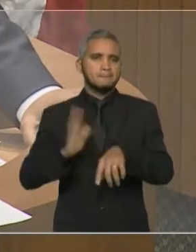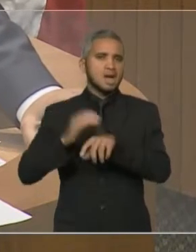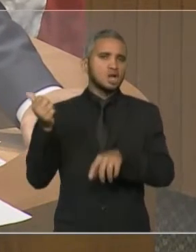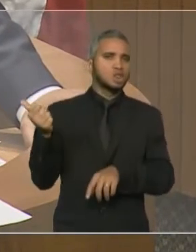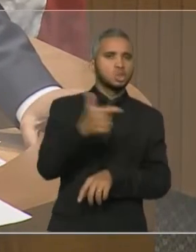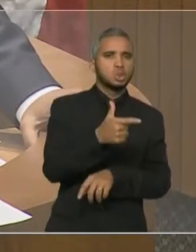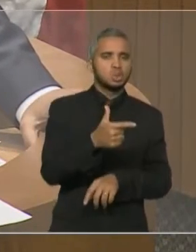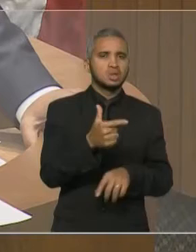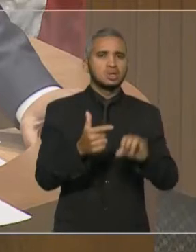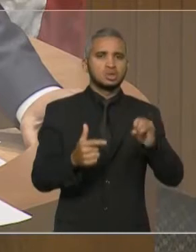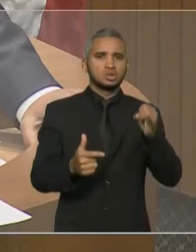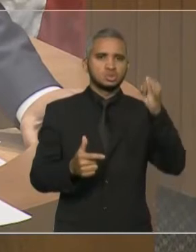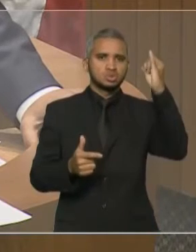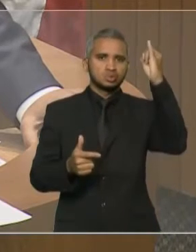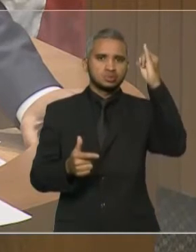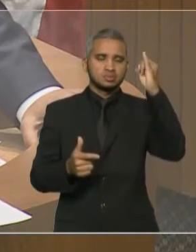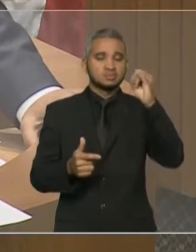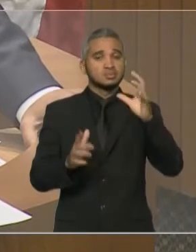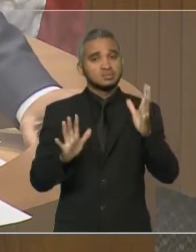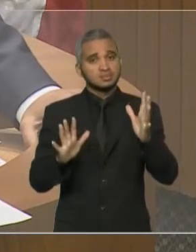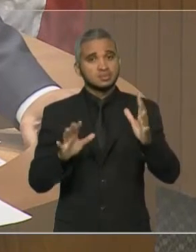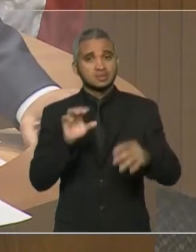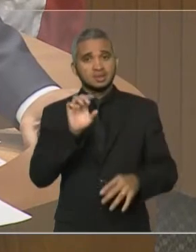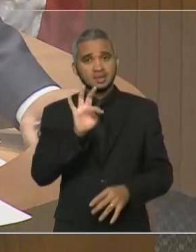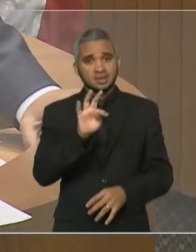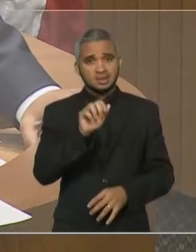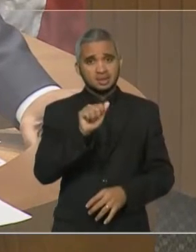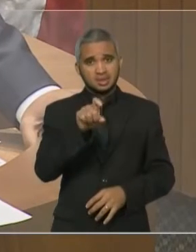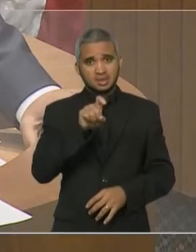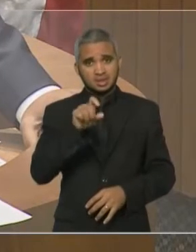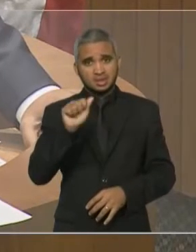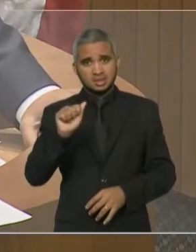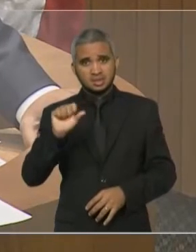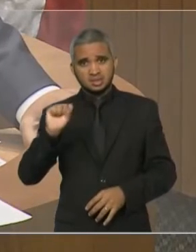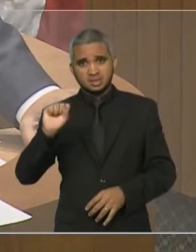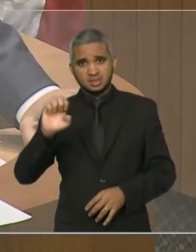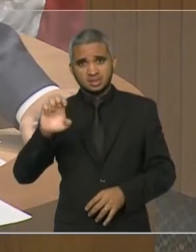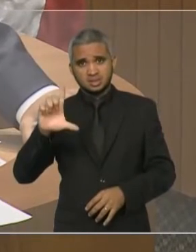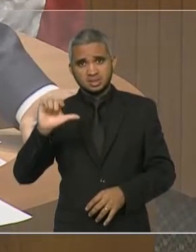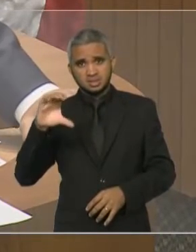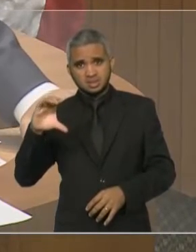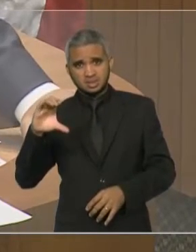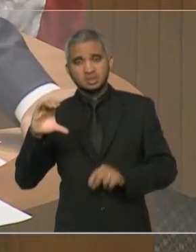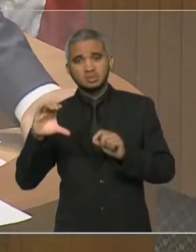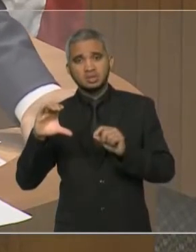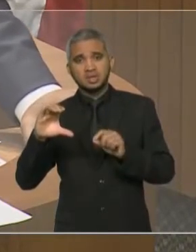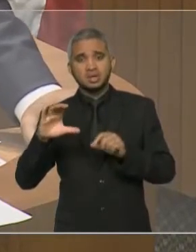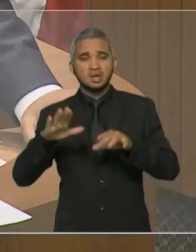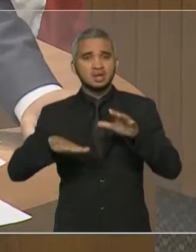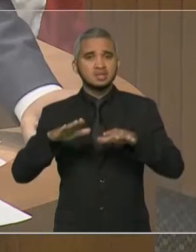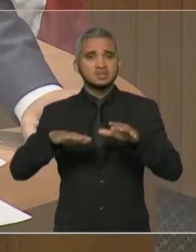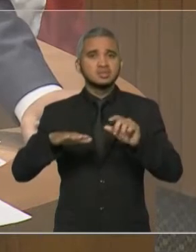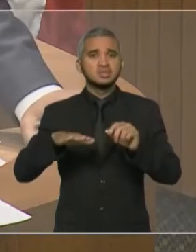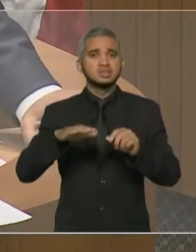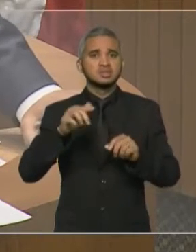6,5%, 7% ao ano, daria uma taxa de cerca de 0,5% ao